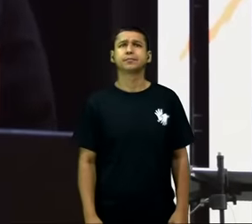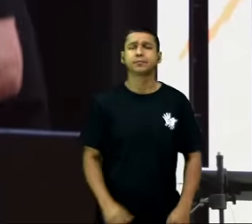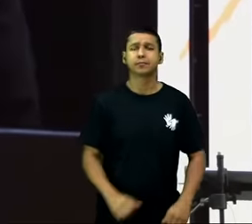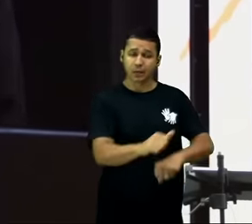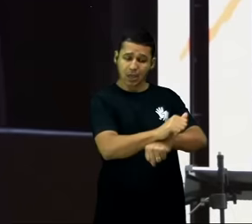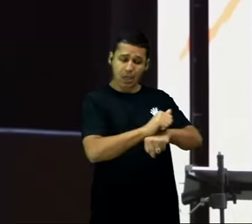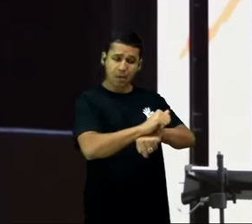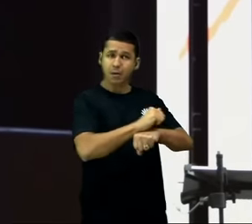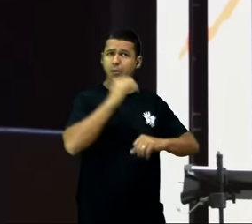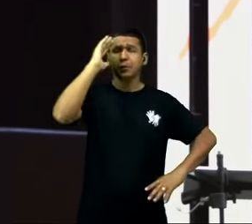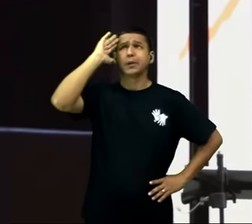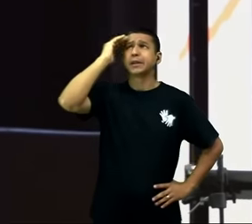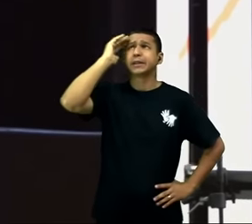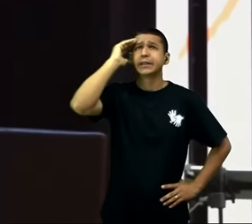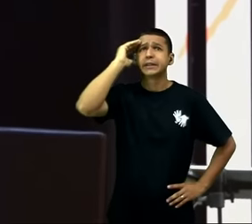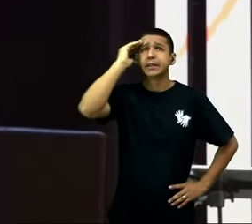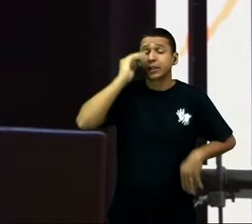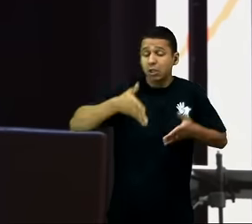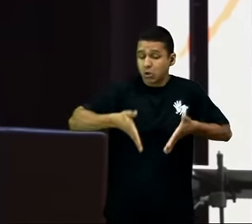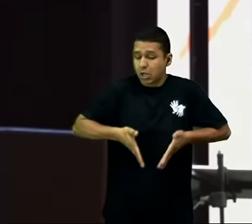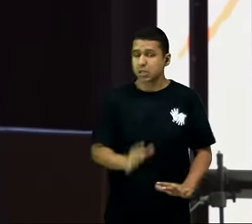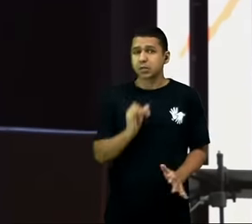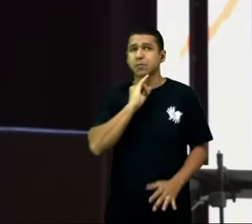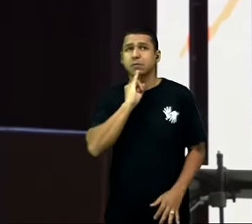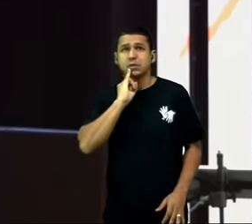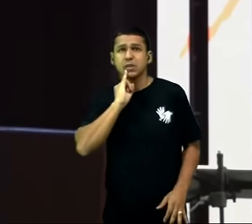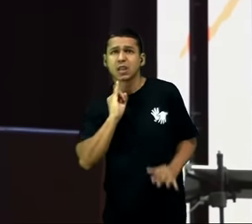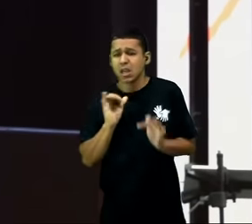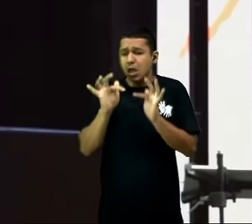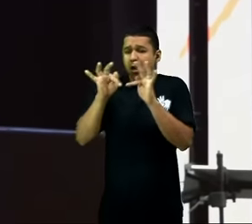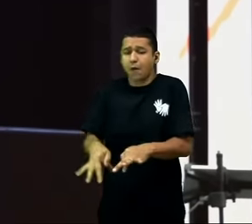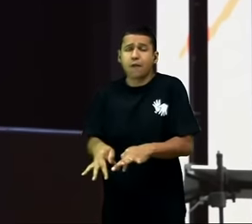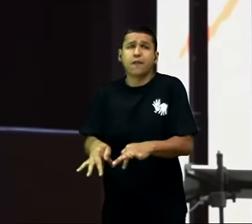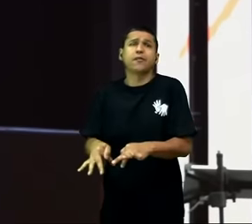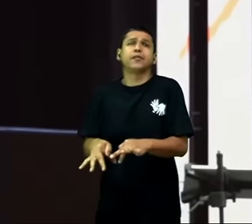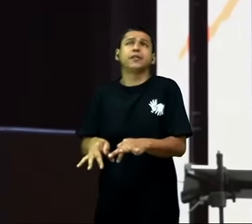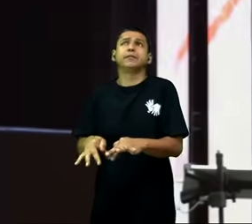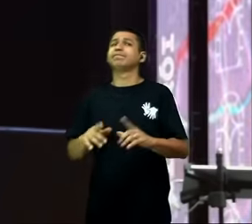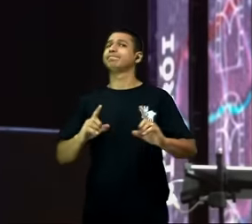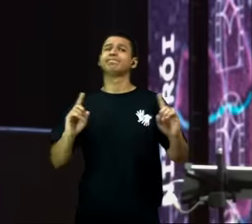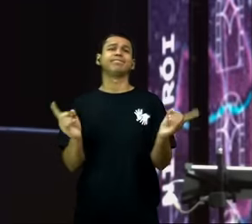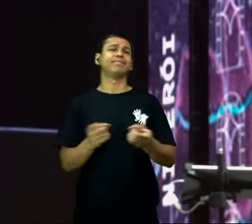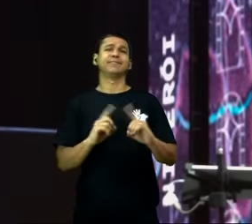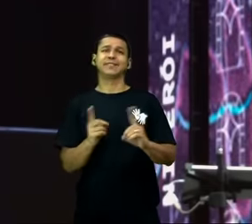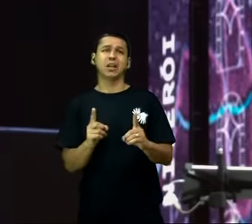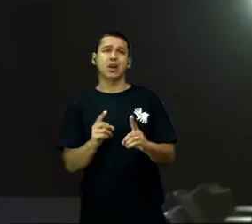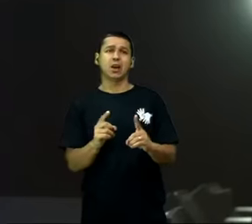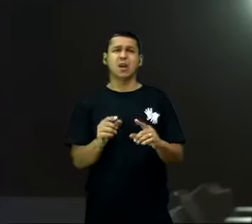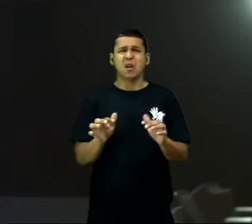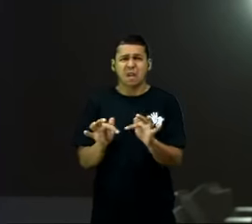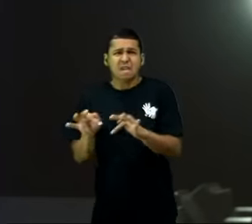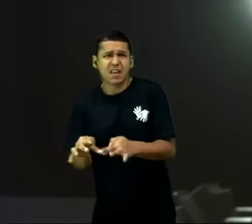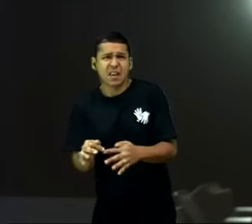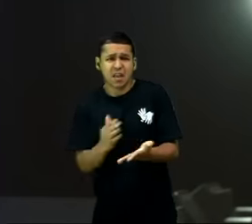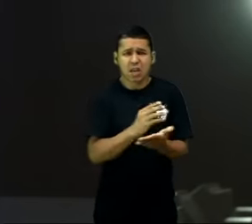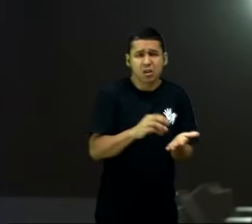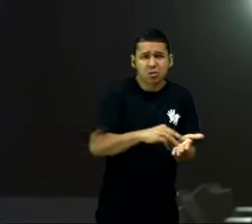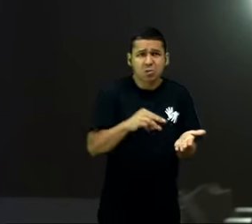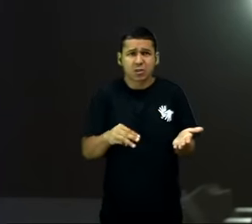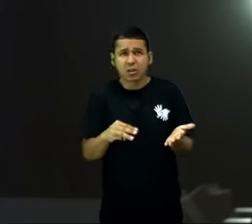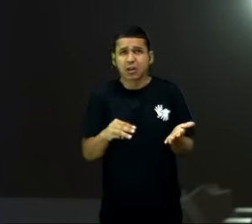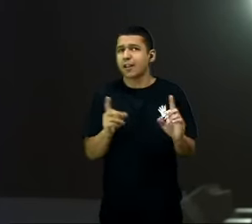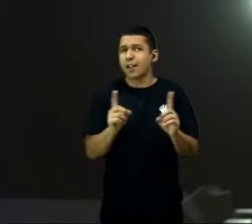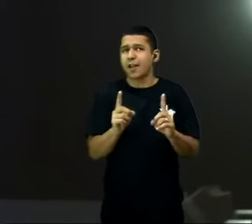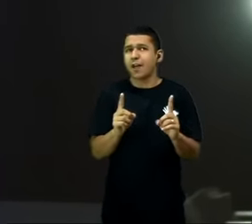Abraão não está entendendo que o nascimento de Isaac não é o fim em si mesmo. Isaac não era o fim do ministério de Abraão. Na verdade, Isaac era